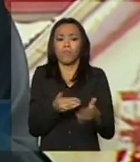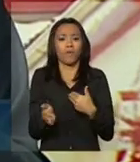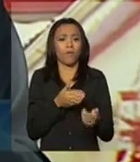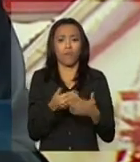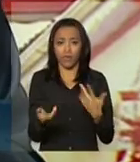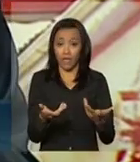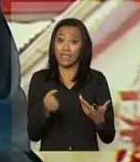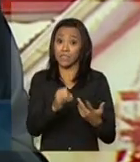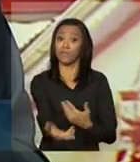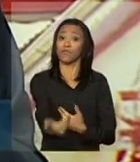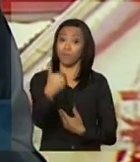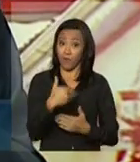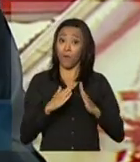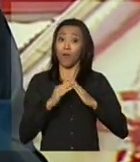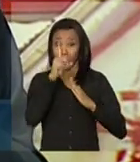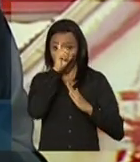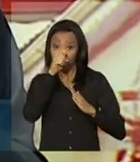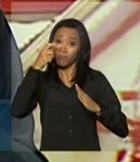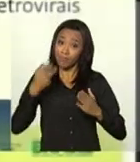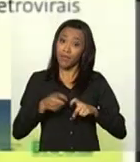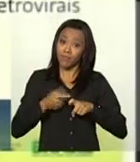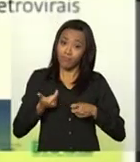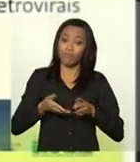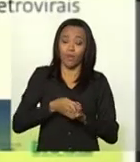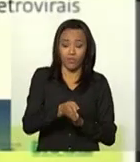estar utilizando essa ferramenta importante. Pode passar?